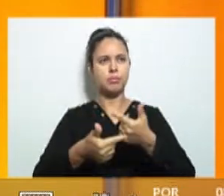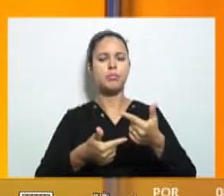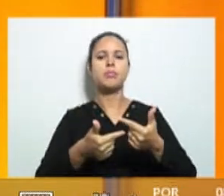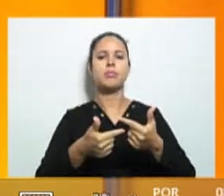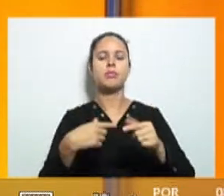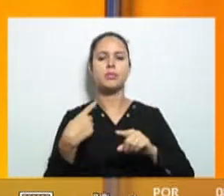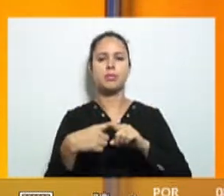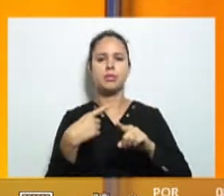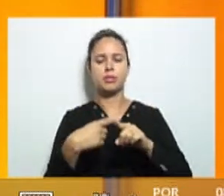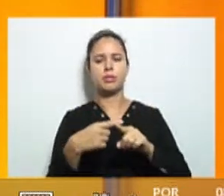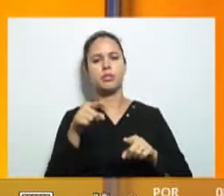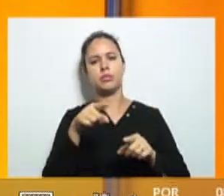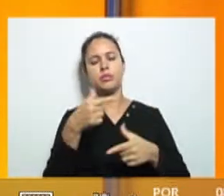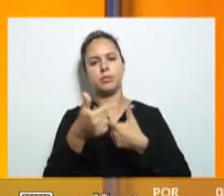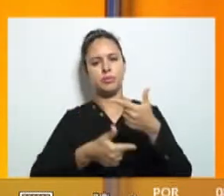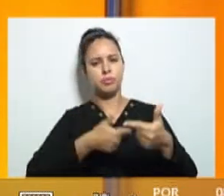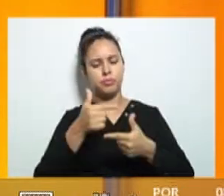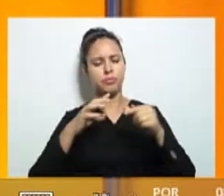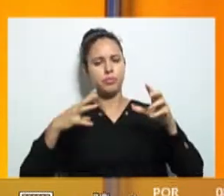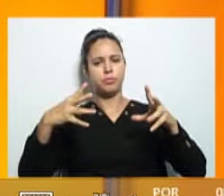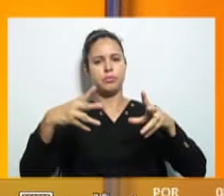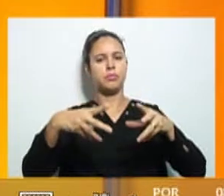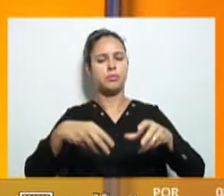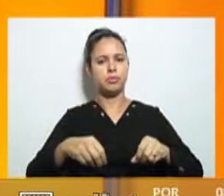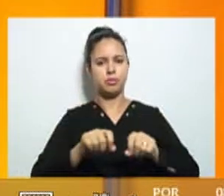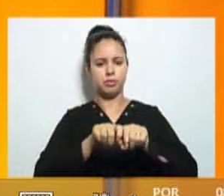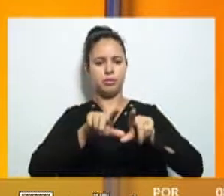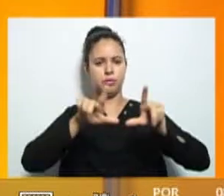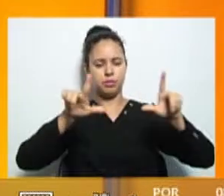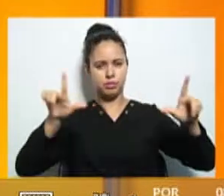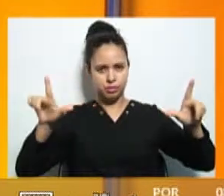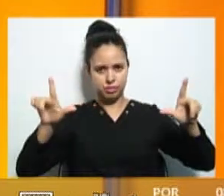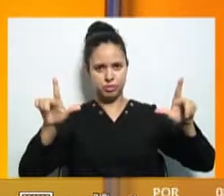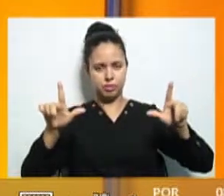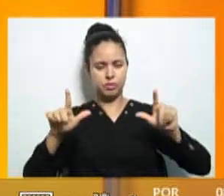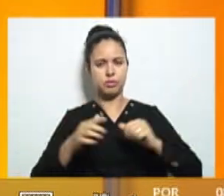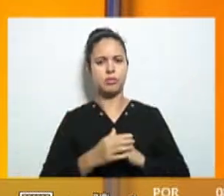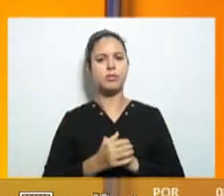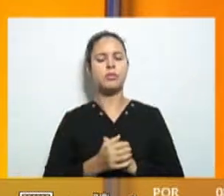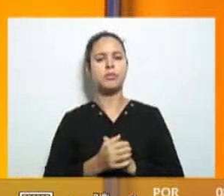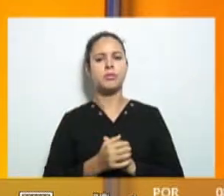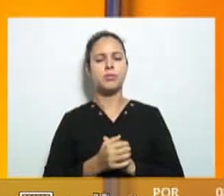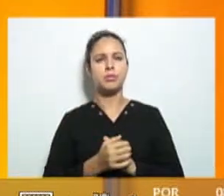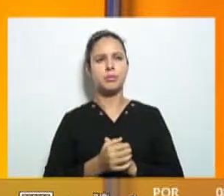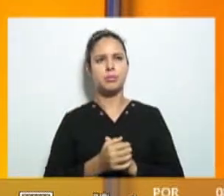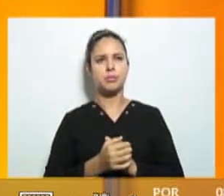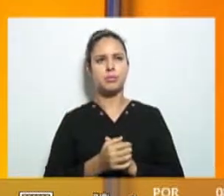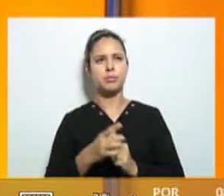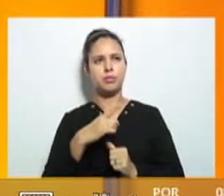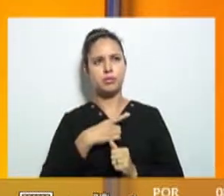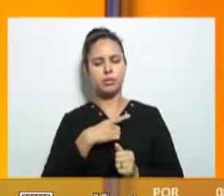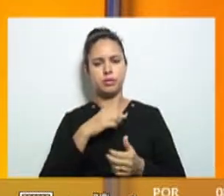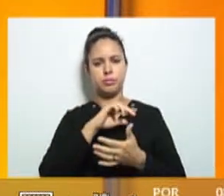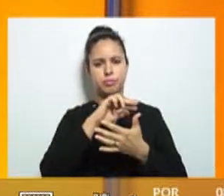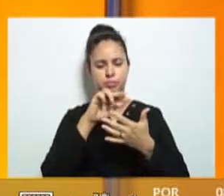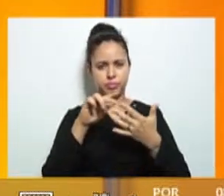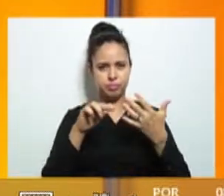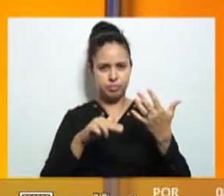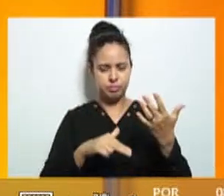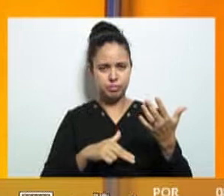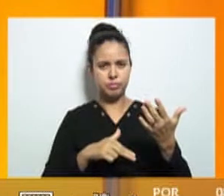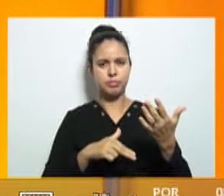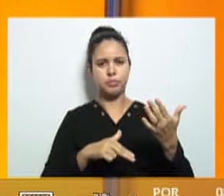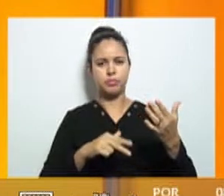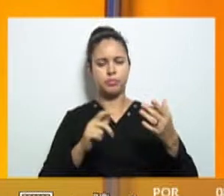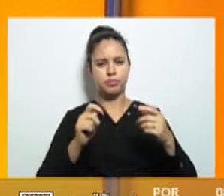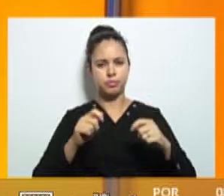onde você vai estar trabalhando com todas as janelas desse sistema operacional. Aqui eu tenho vários ícones, tá, gente? Então aqui,